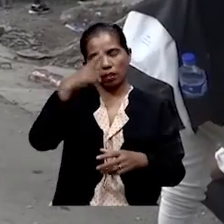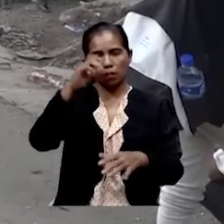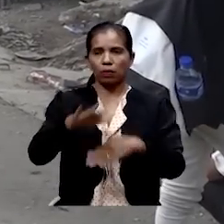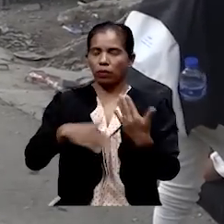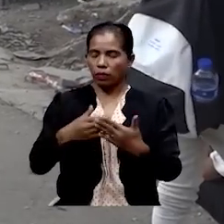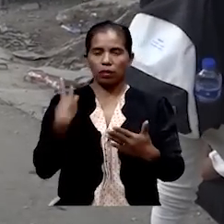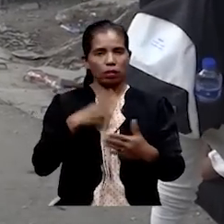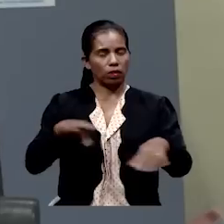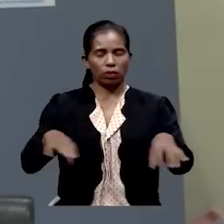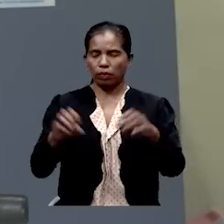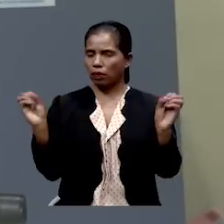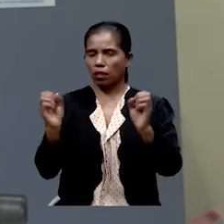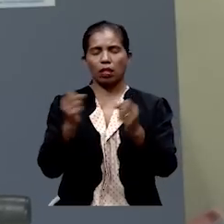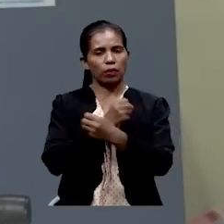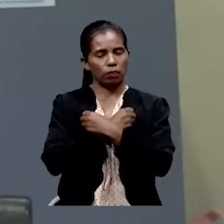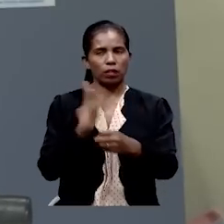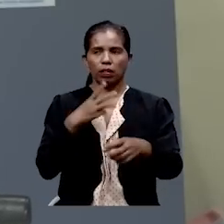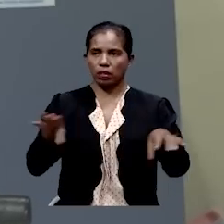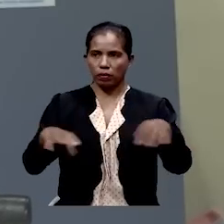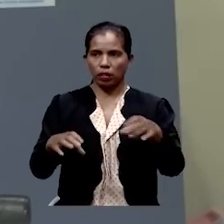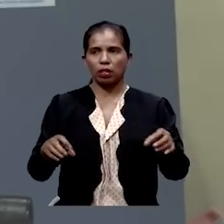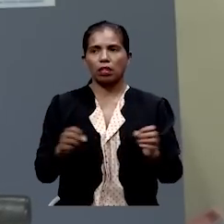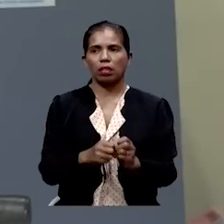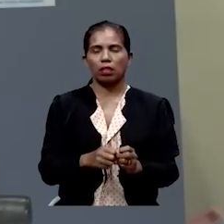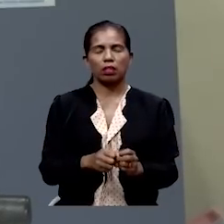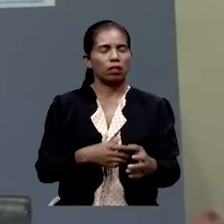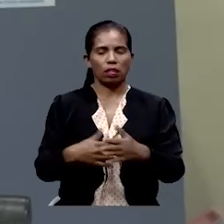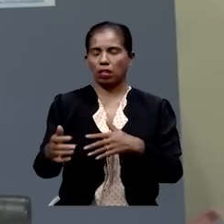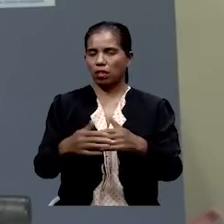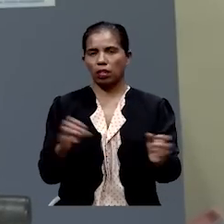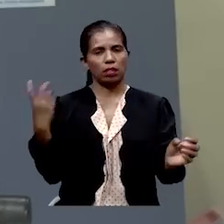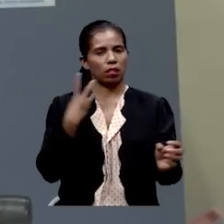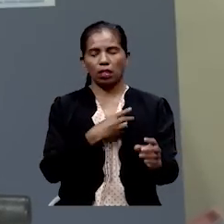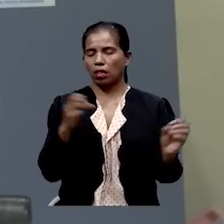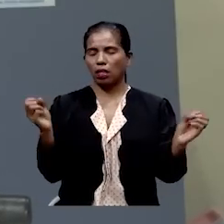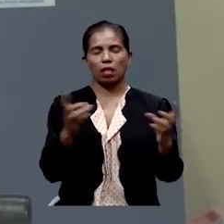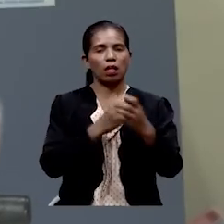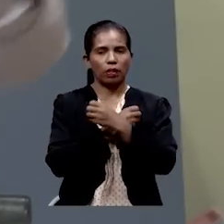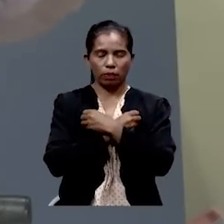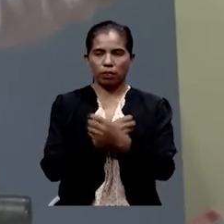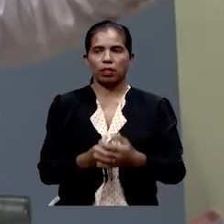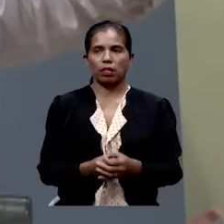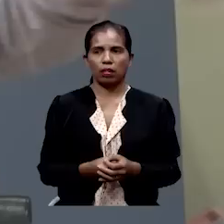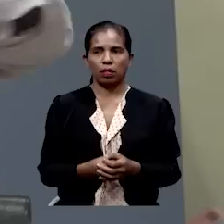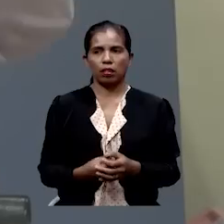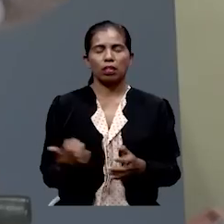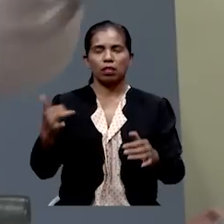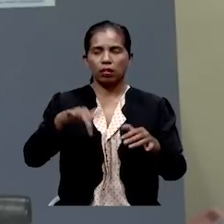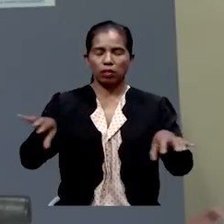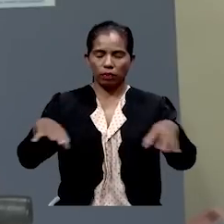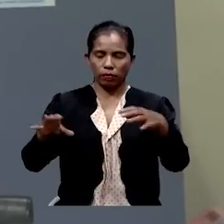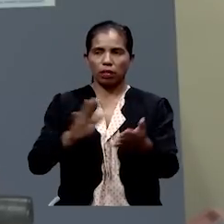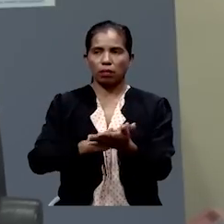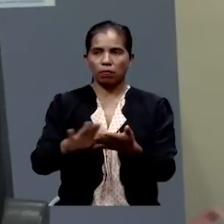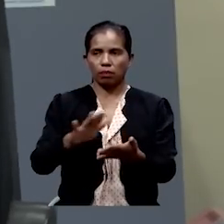ita quando serviço ter hadome ita na posição ita serviço vasa no jacare asalasa la hadome at le utama que nem adianta que nem serviço cleaner nem mais